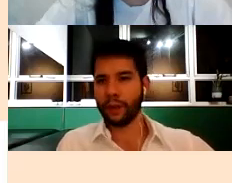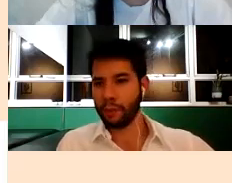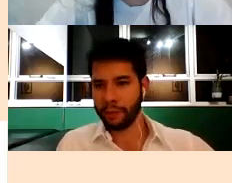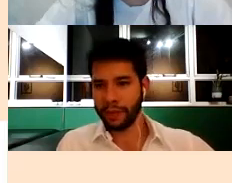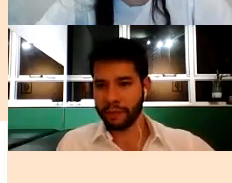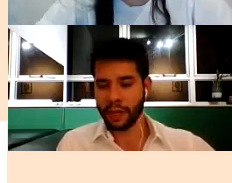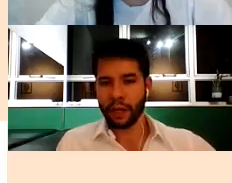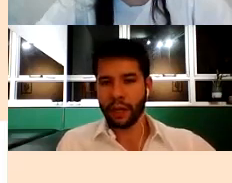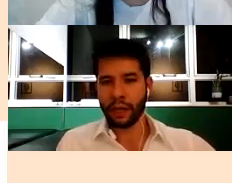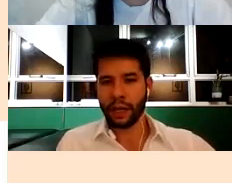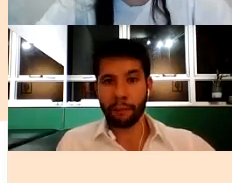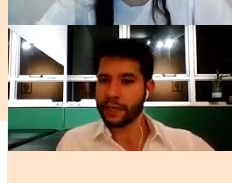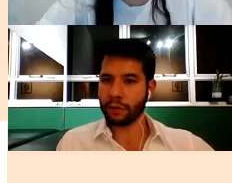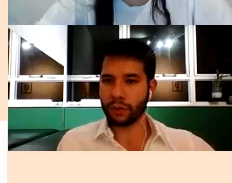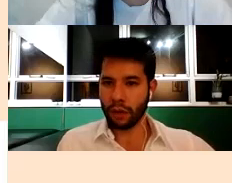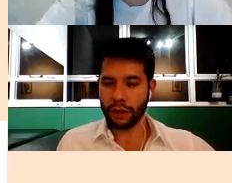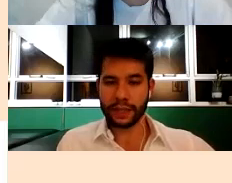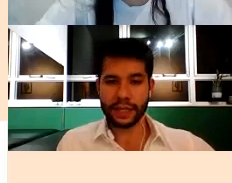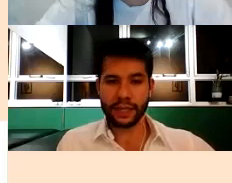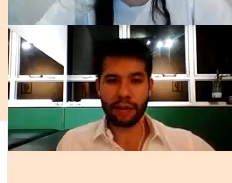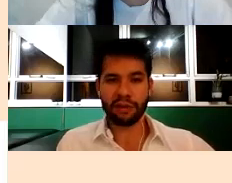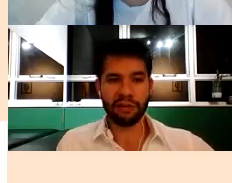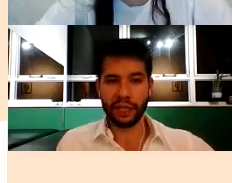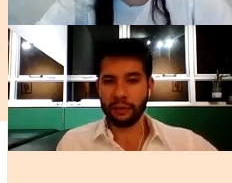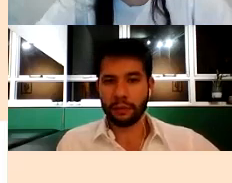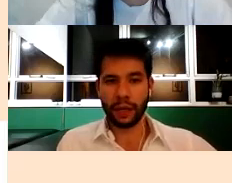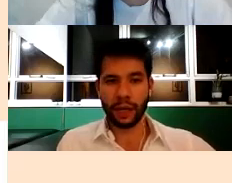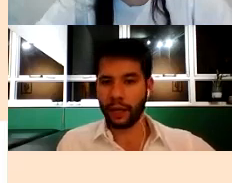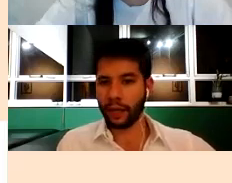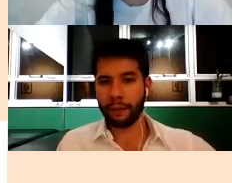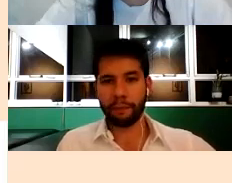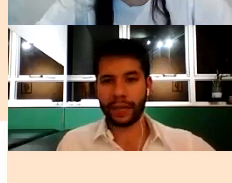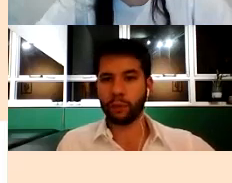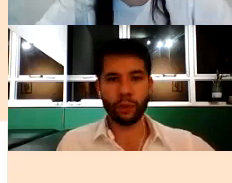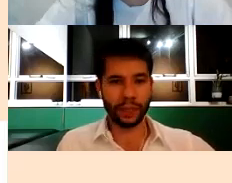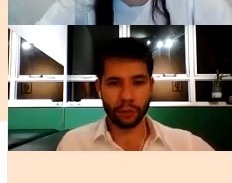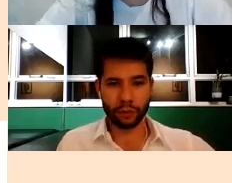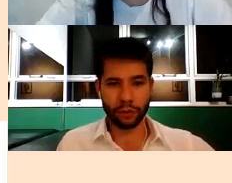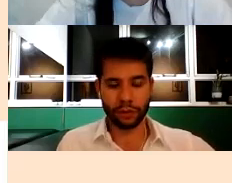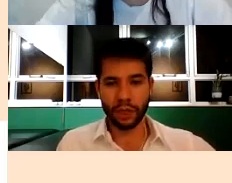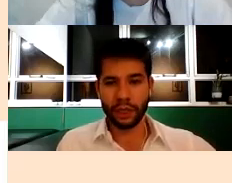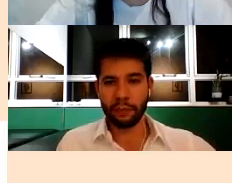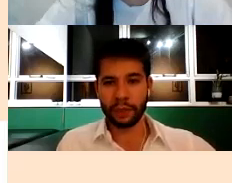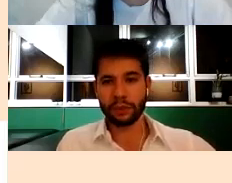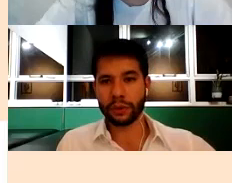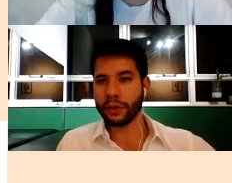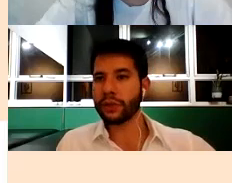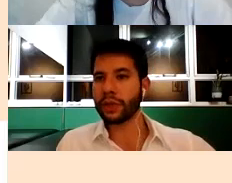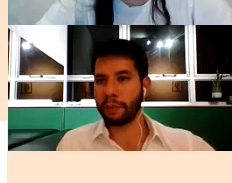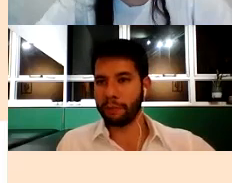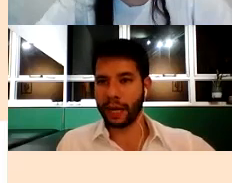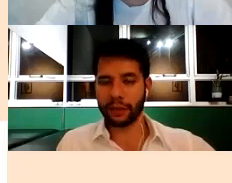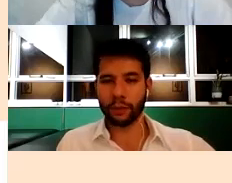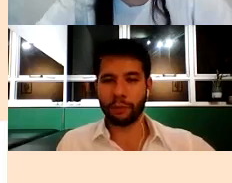bebê como um bebê. Mas não só. Às vezes a raiva vem para tudo e para todos. E por isso que a gente